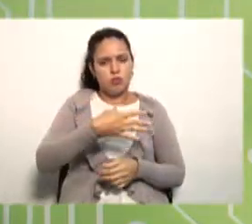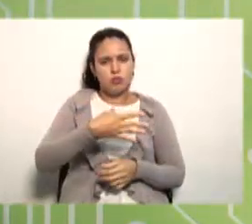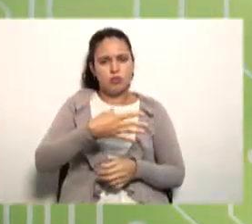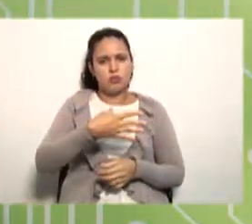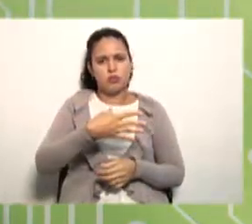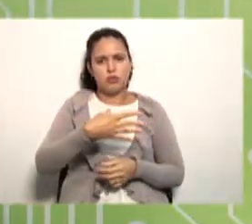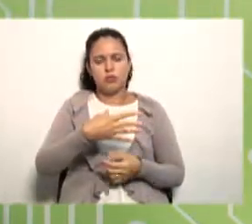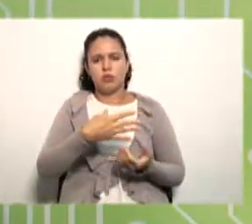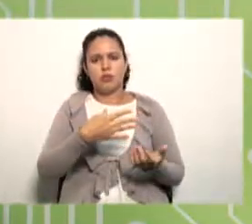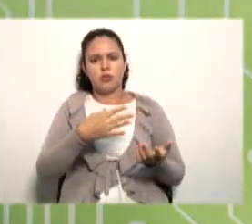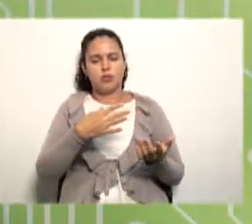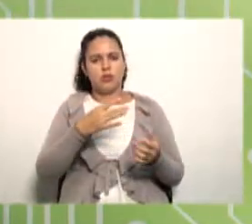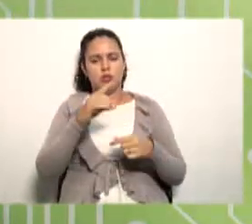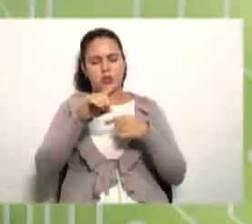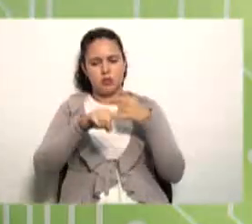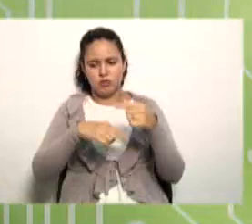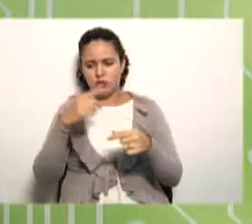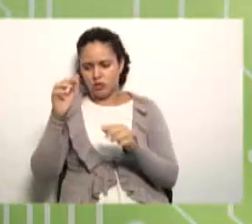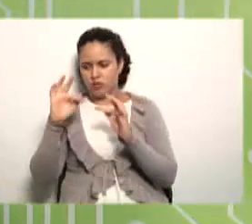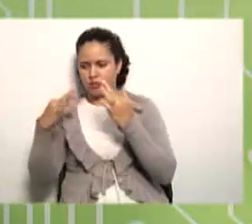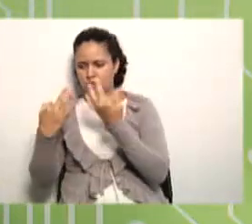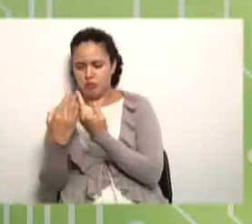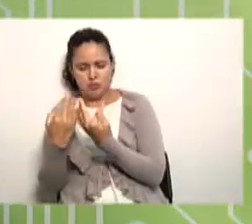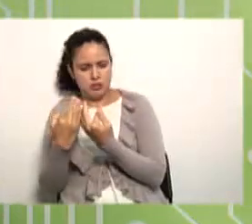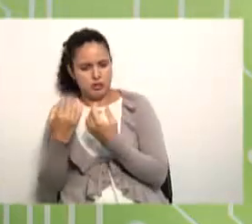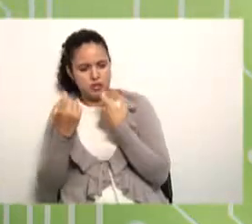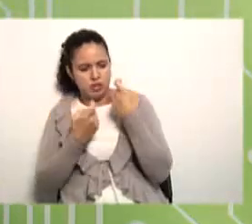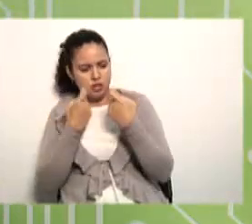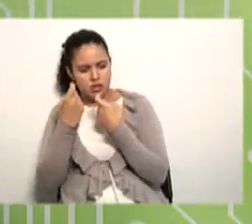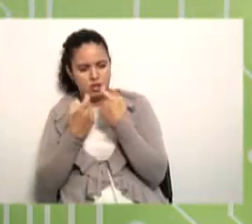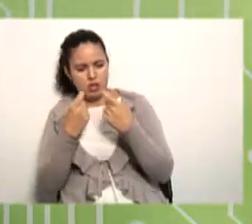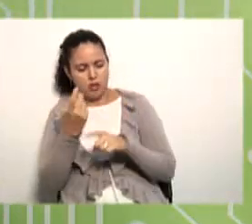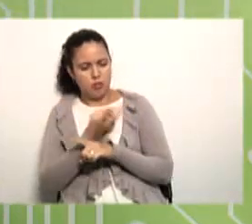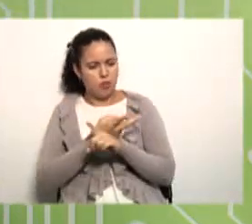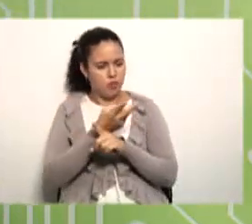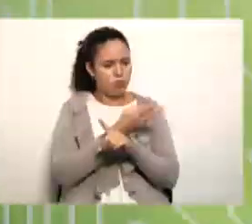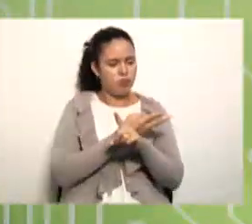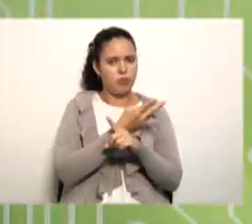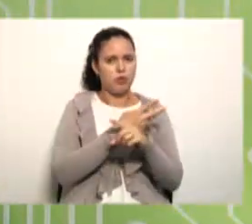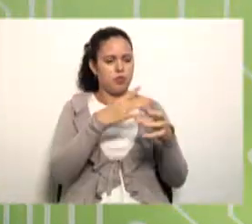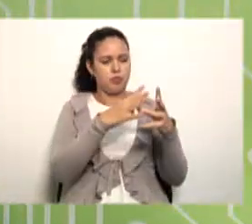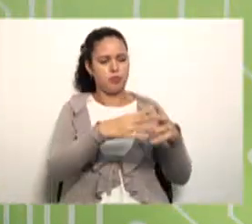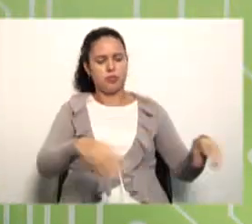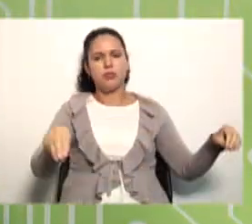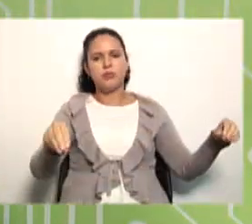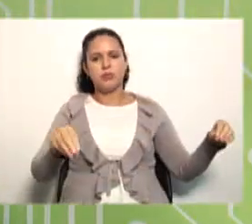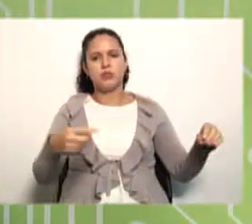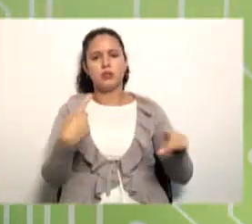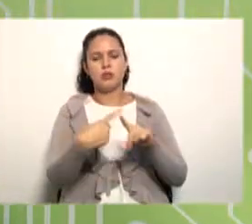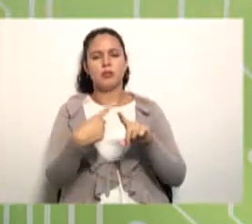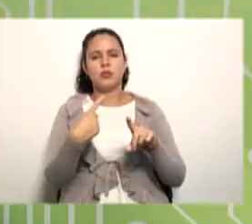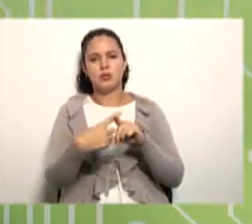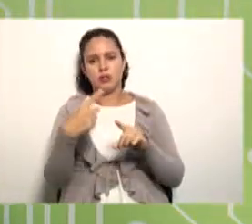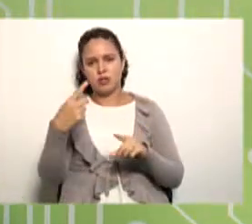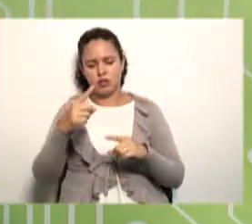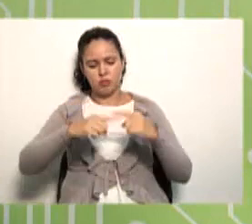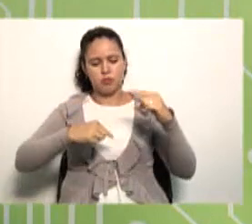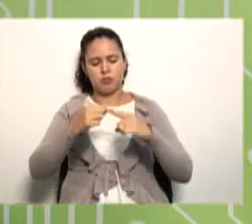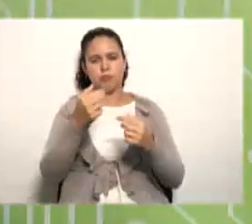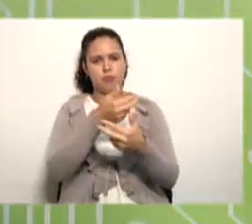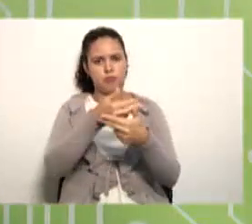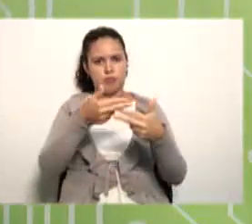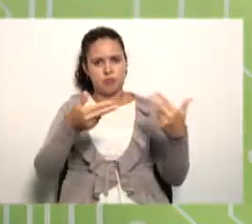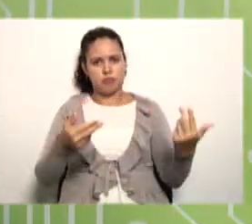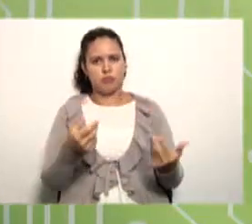muito rápido, volta e as pessoas já compram e ele fica esgotado nas lojas novamente. Normalmente esses produtos eles têm uma tendência de subir de